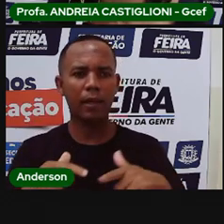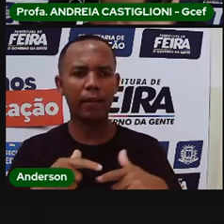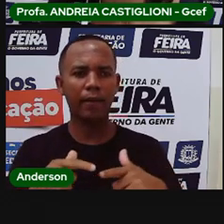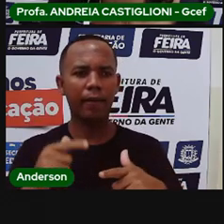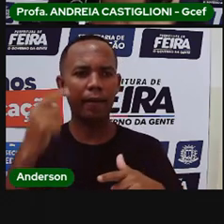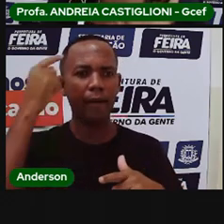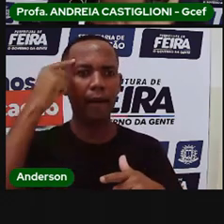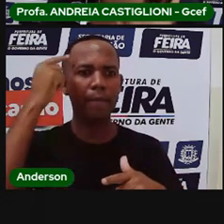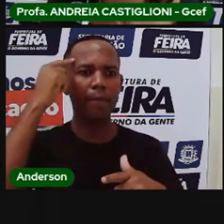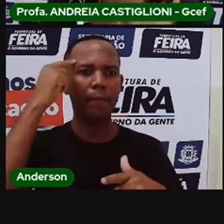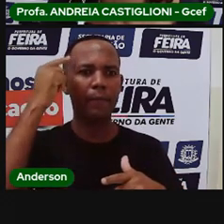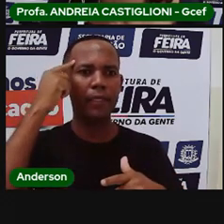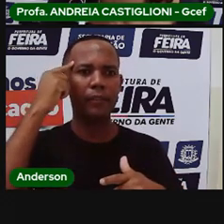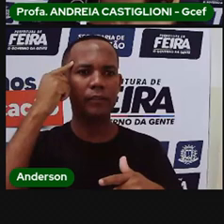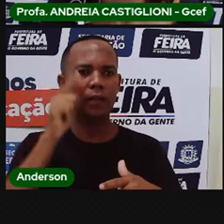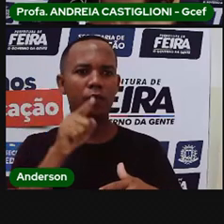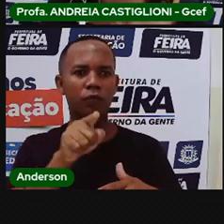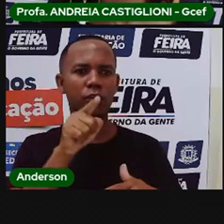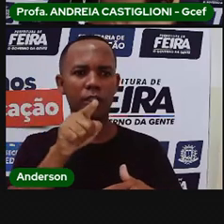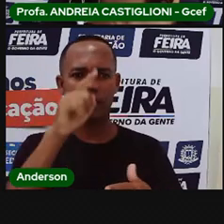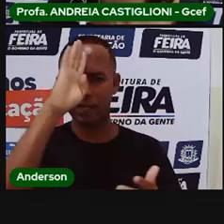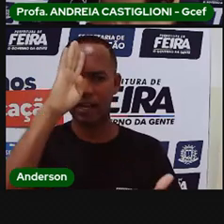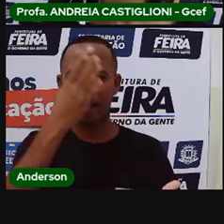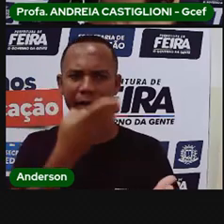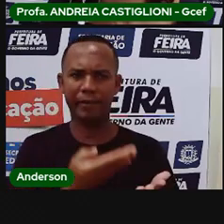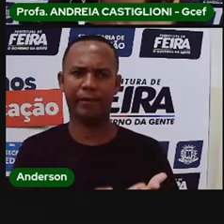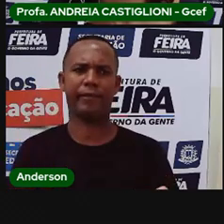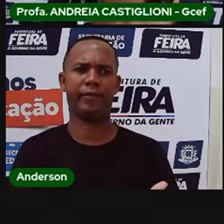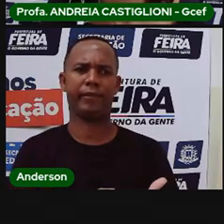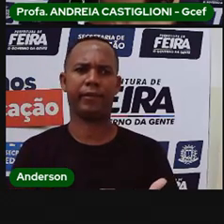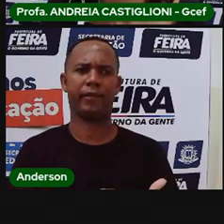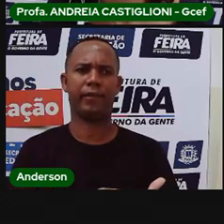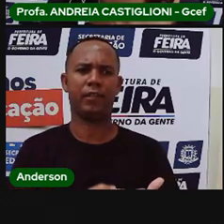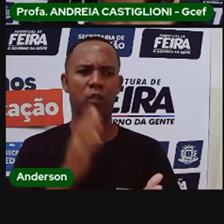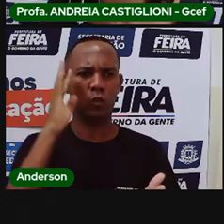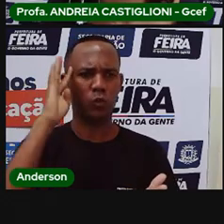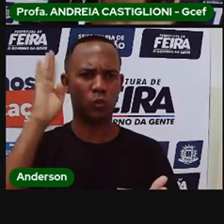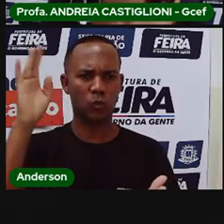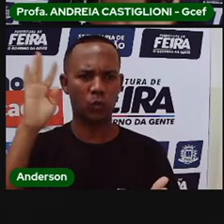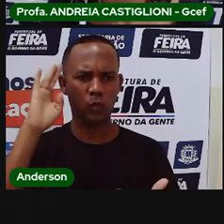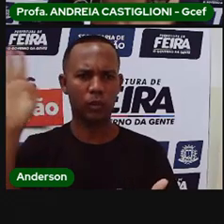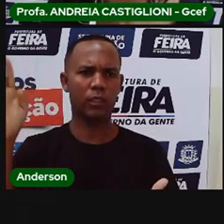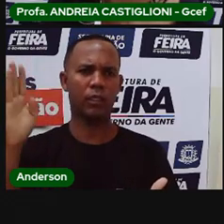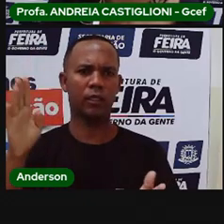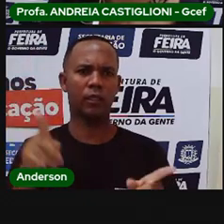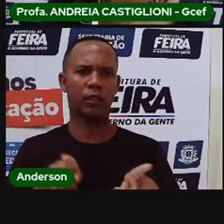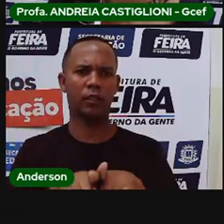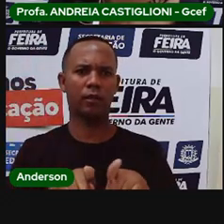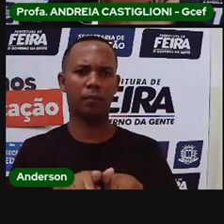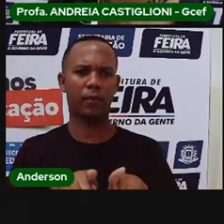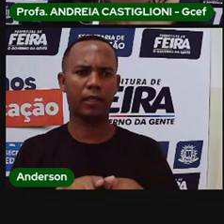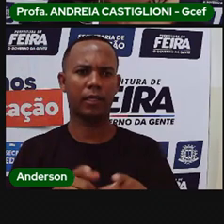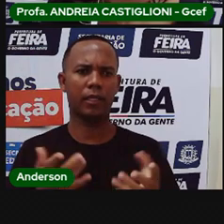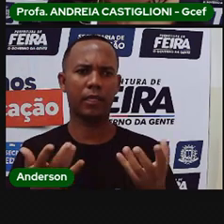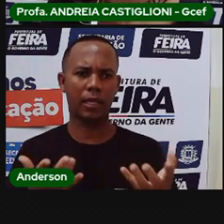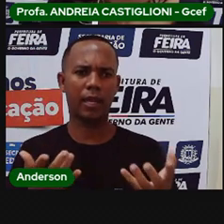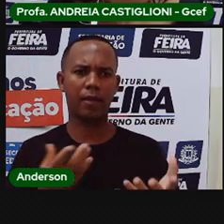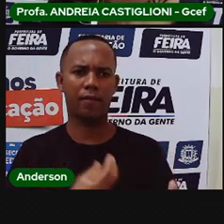essa questão de acreditar no que você sonha, acreditar no que você quer para a vida,